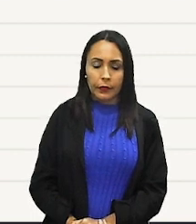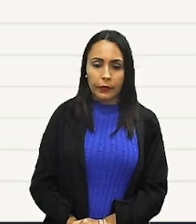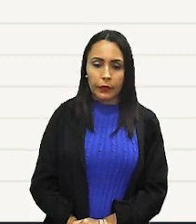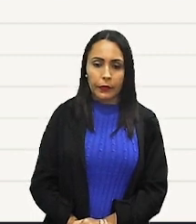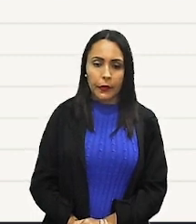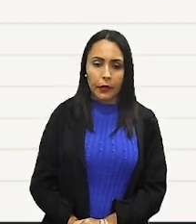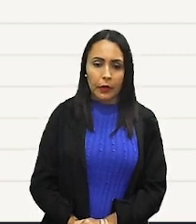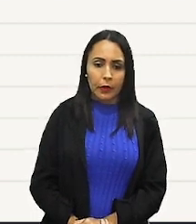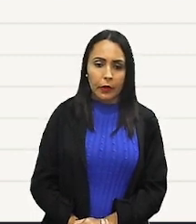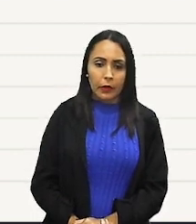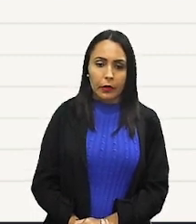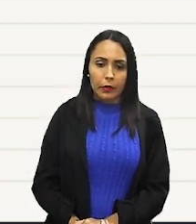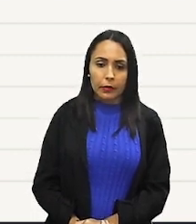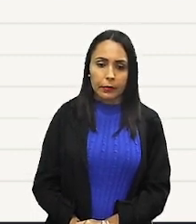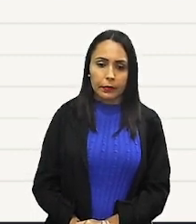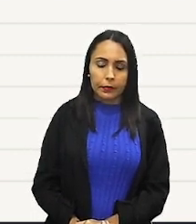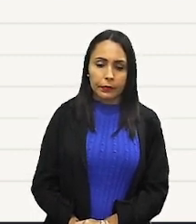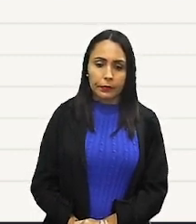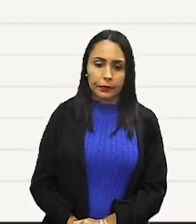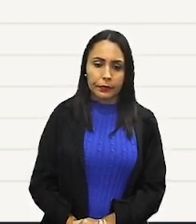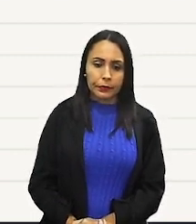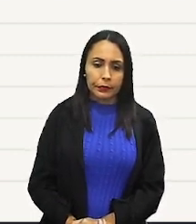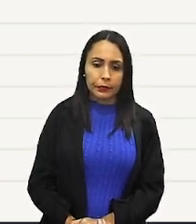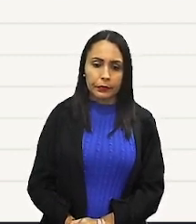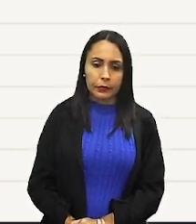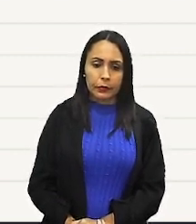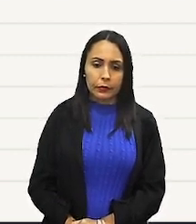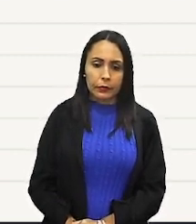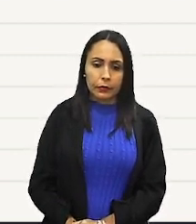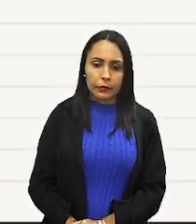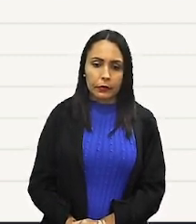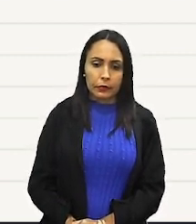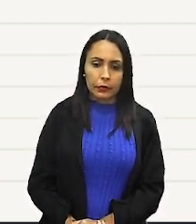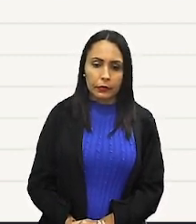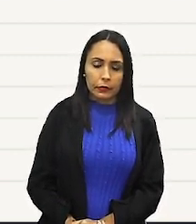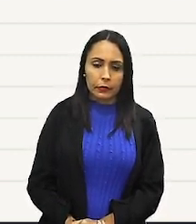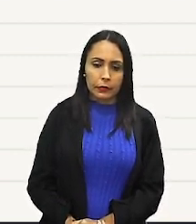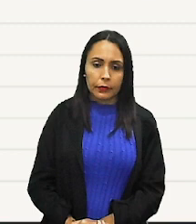Eles são os menores agentes.